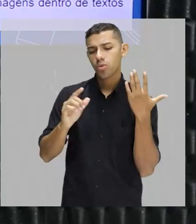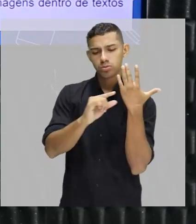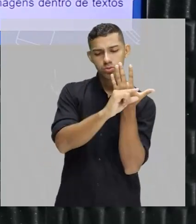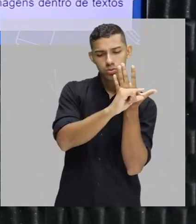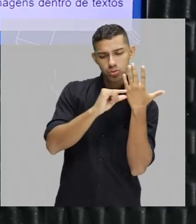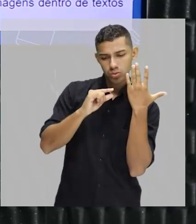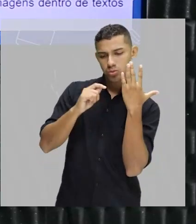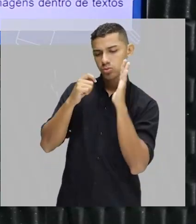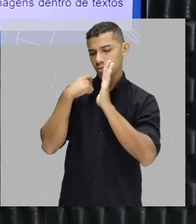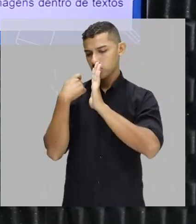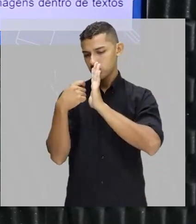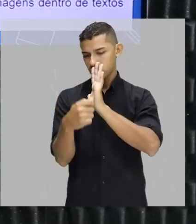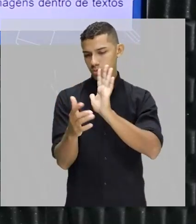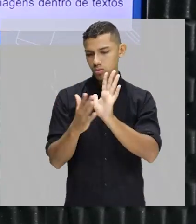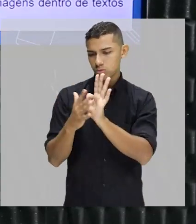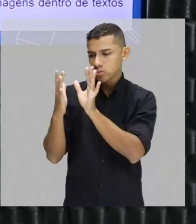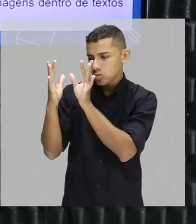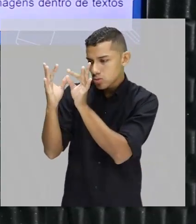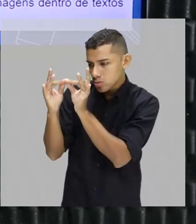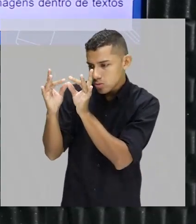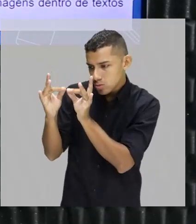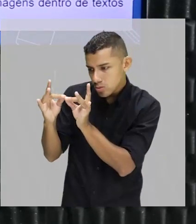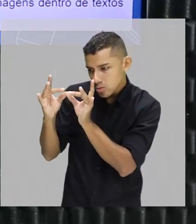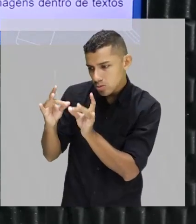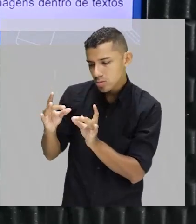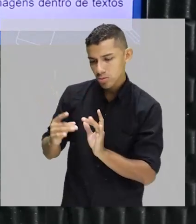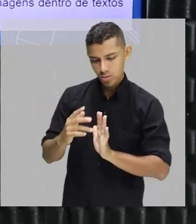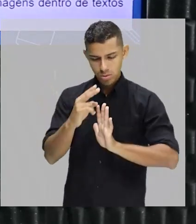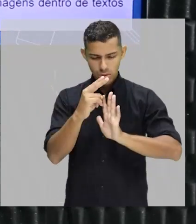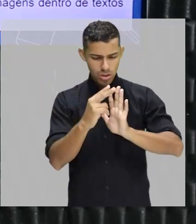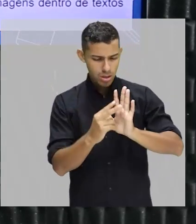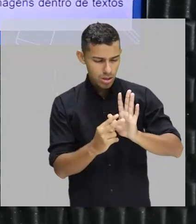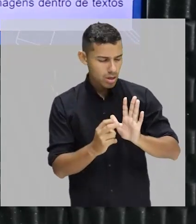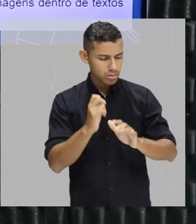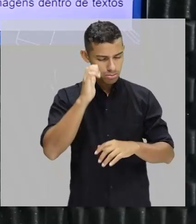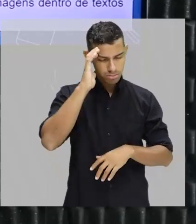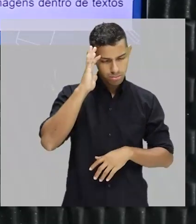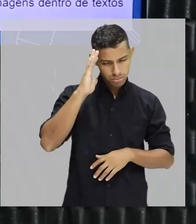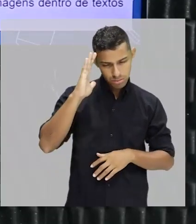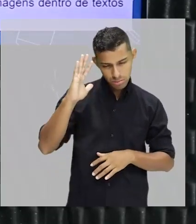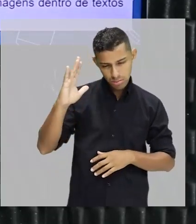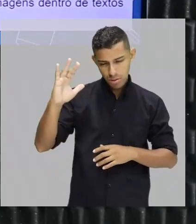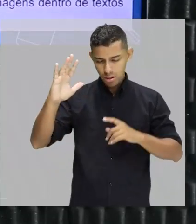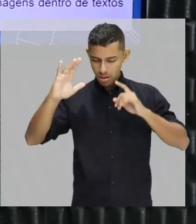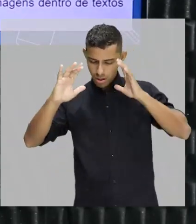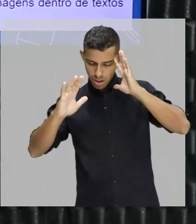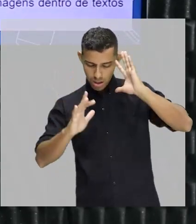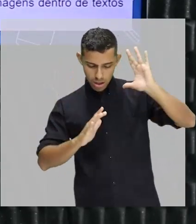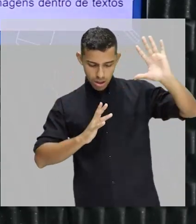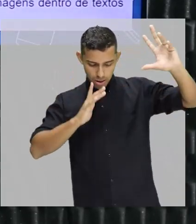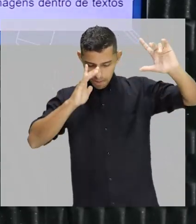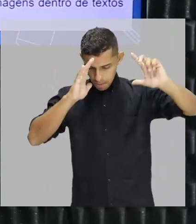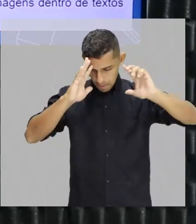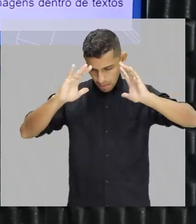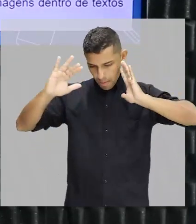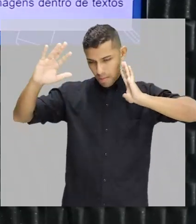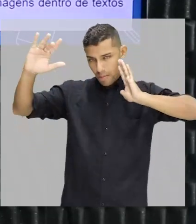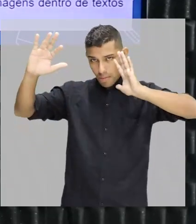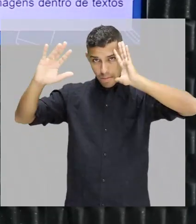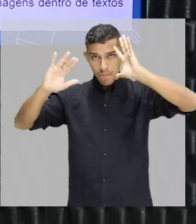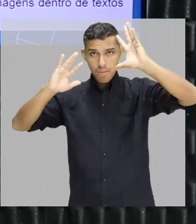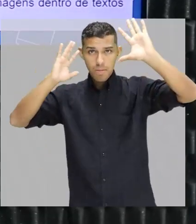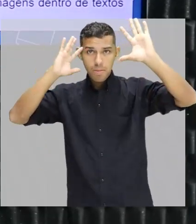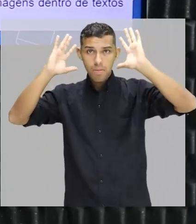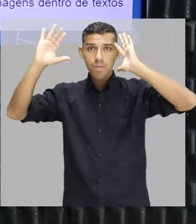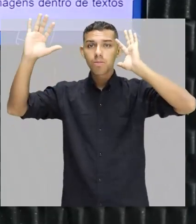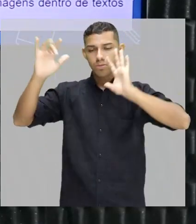forma bem minuciosa. E à medida que você vai lendo, você vai construindo aquela imagem na sua mente, né? Ainda é muito legal